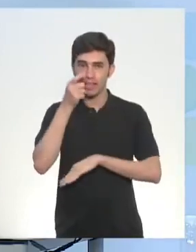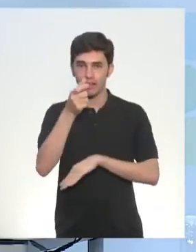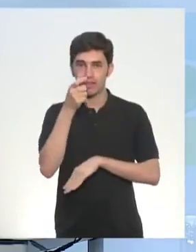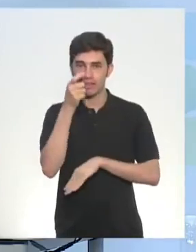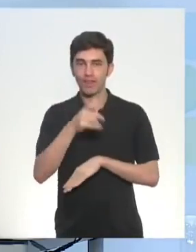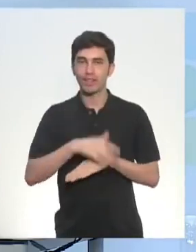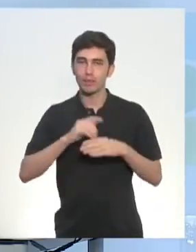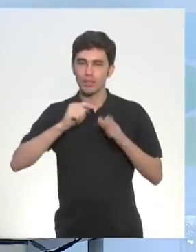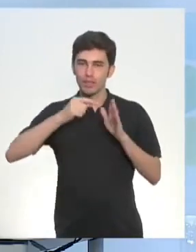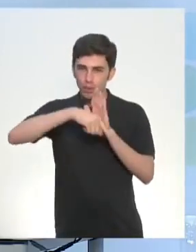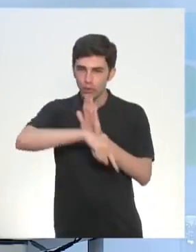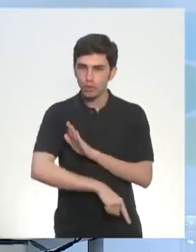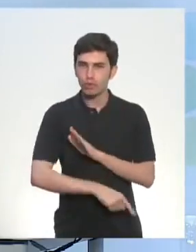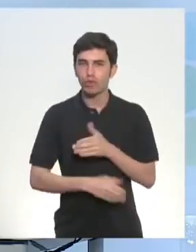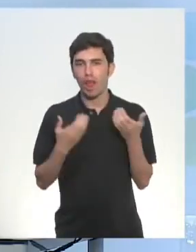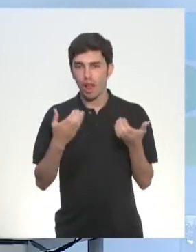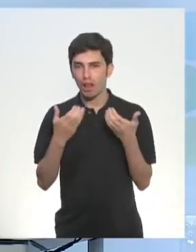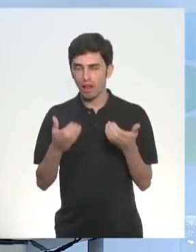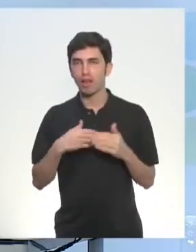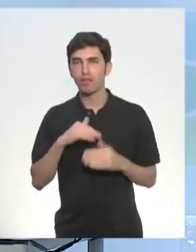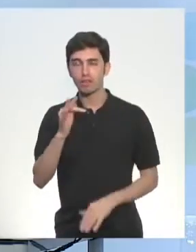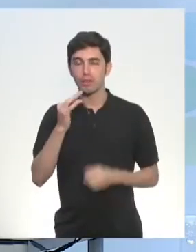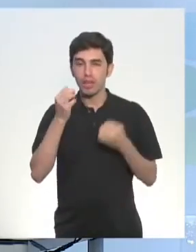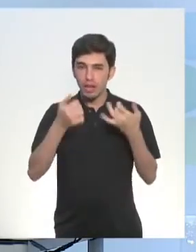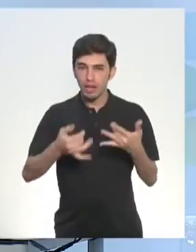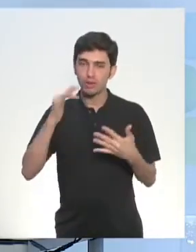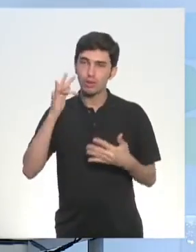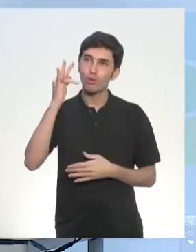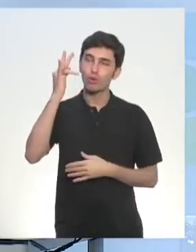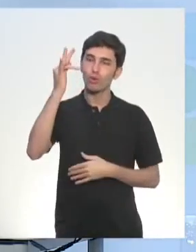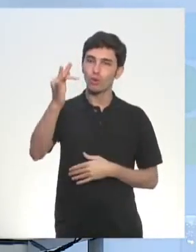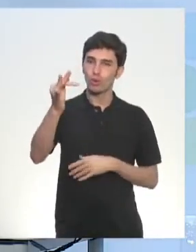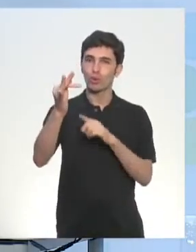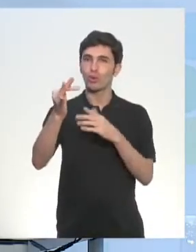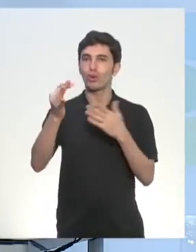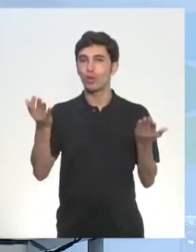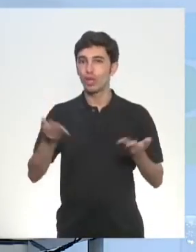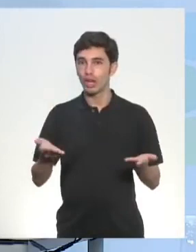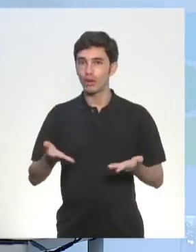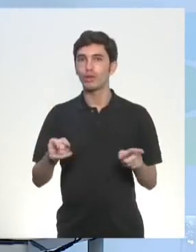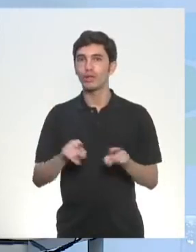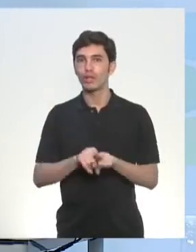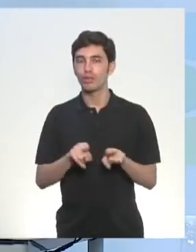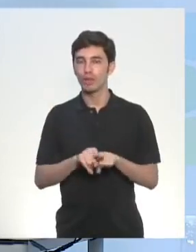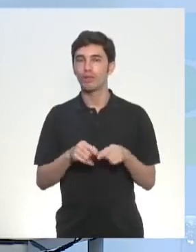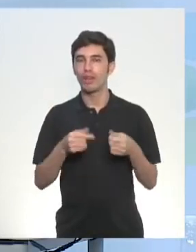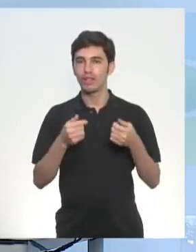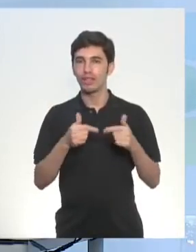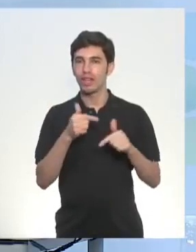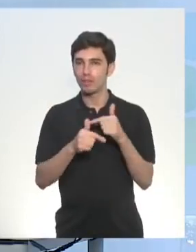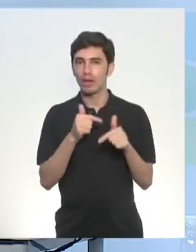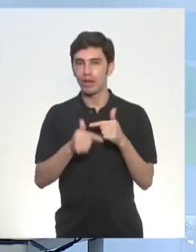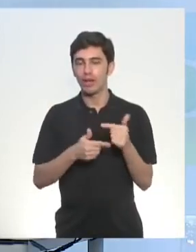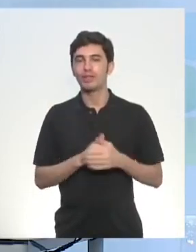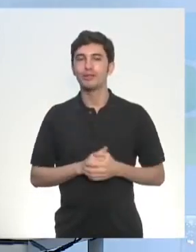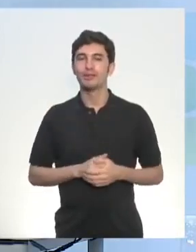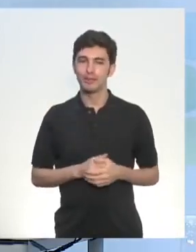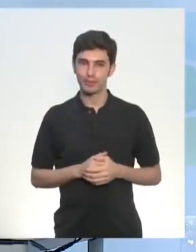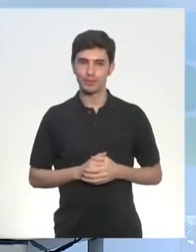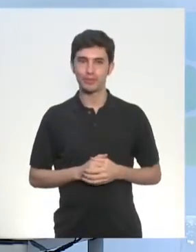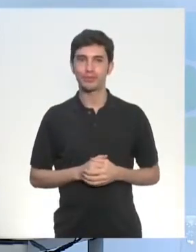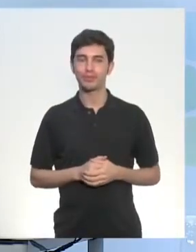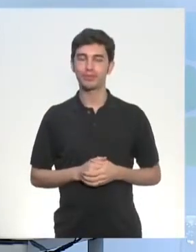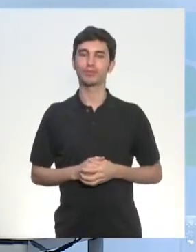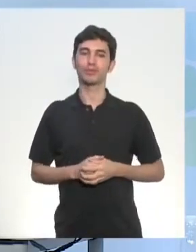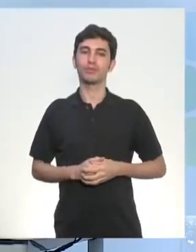quiserem aprofundar aí na questão de futuro que a gente está trabalhando. A gente vai trabalhar bastante tempo sobre o futuro, os vários tipos de futuro. E hoje a gente vai